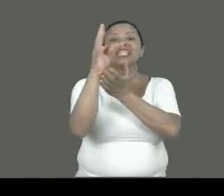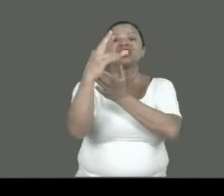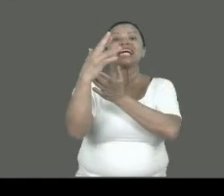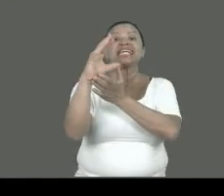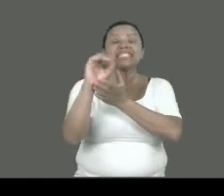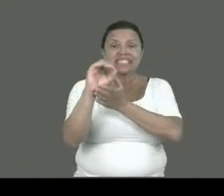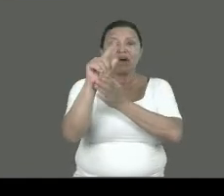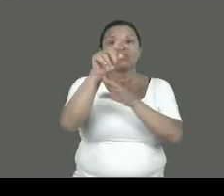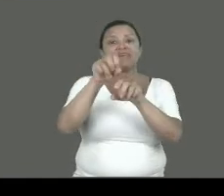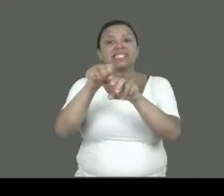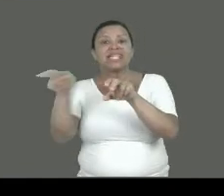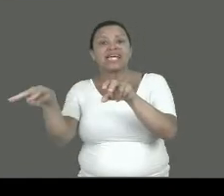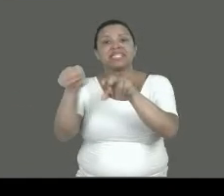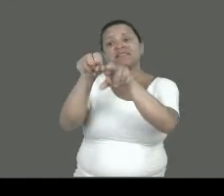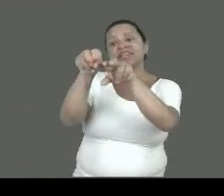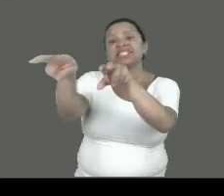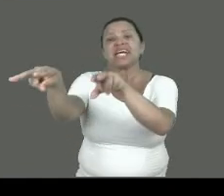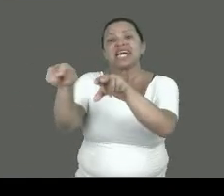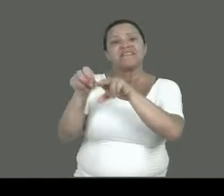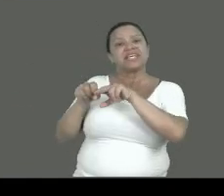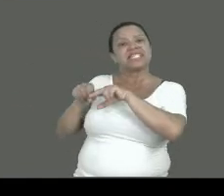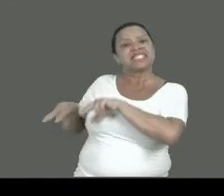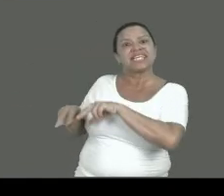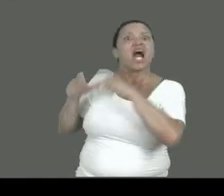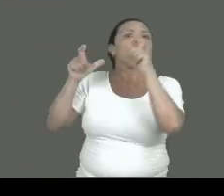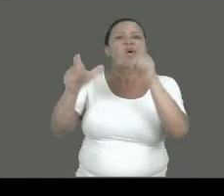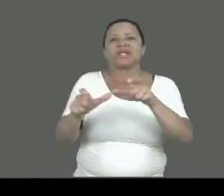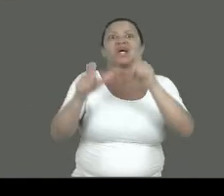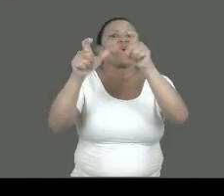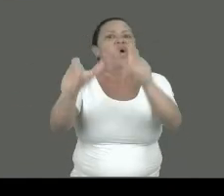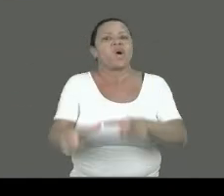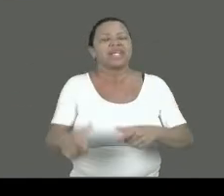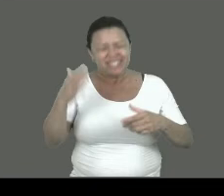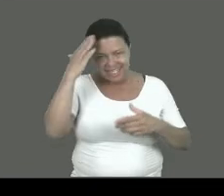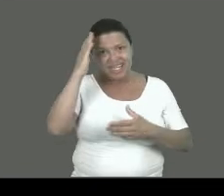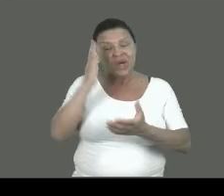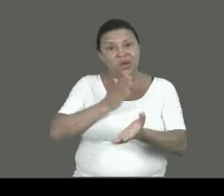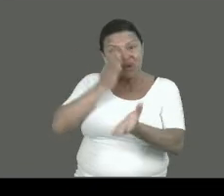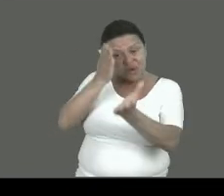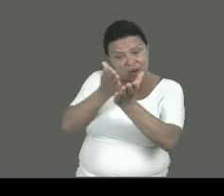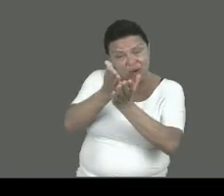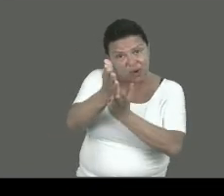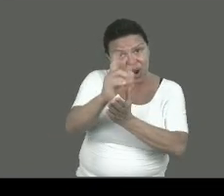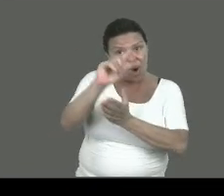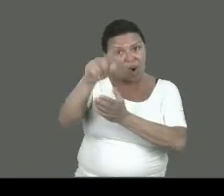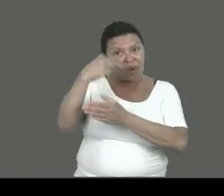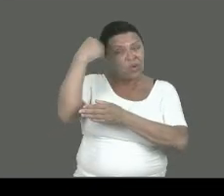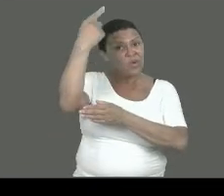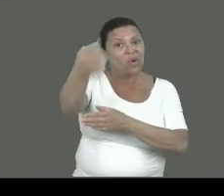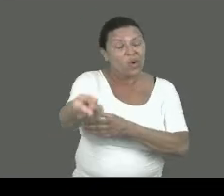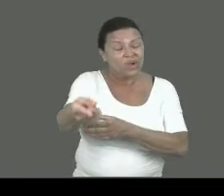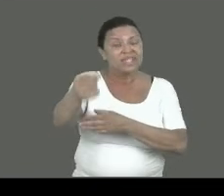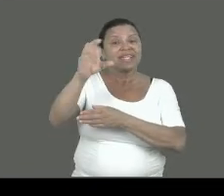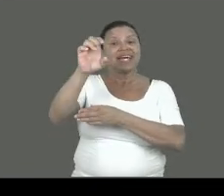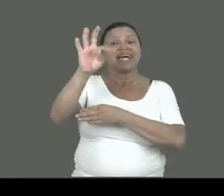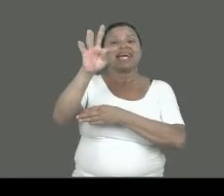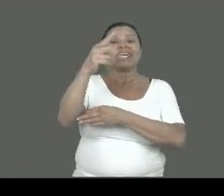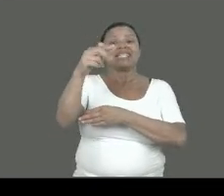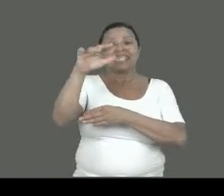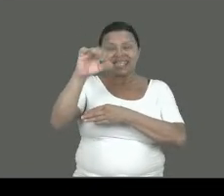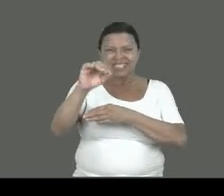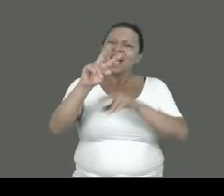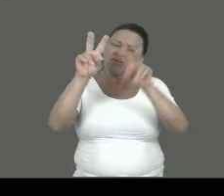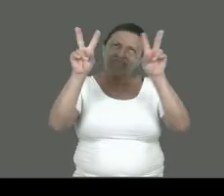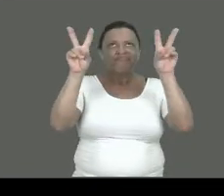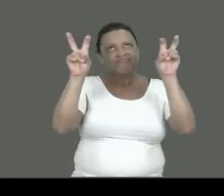que os espíritos estão sempre embarcando num trem, numa direção ou na outra direção, entre aspas, né?